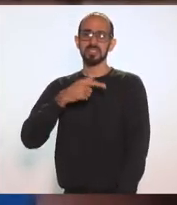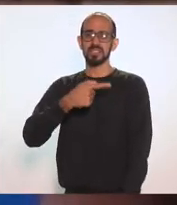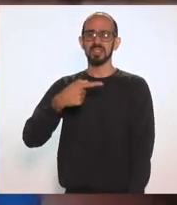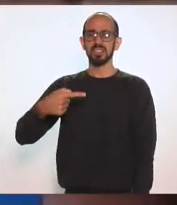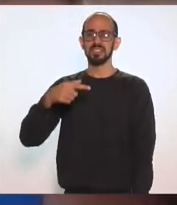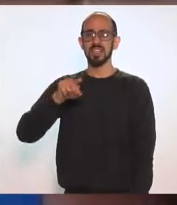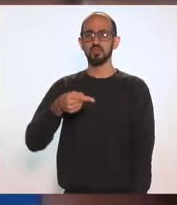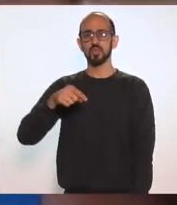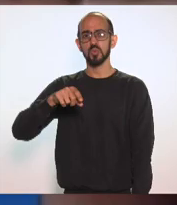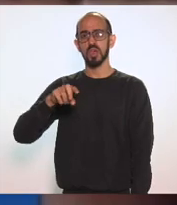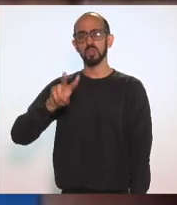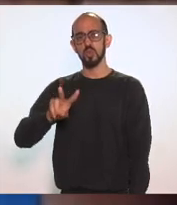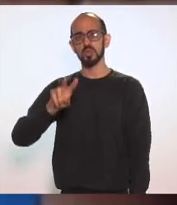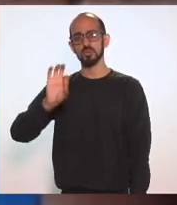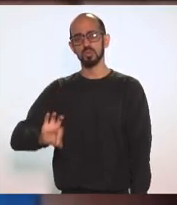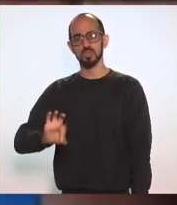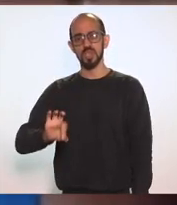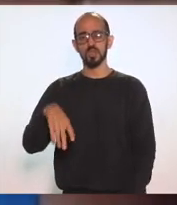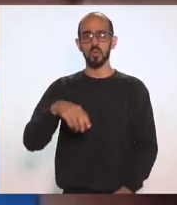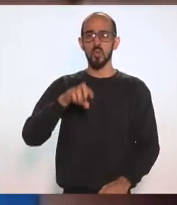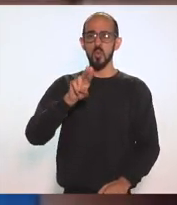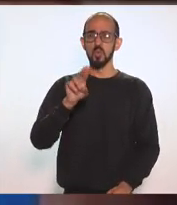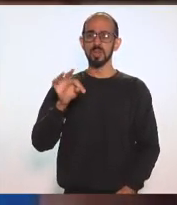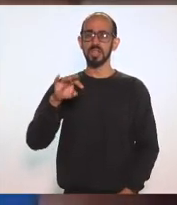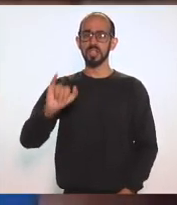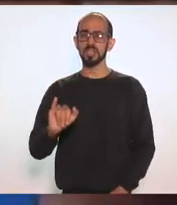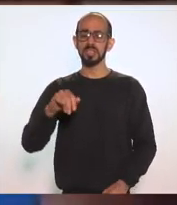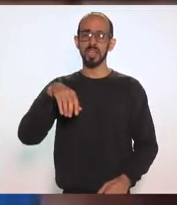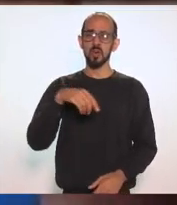77,2%. De UTI,